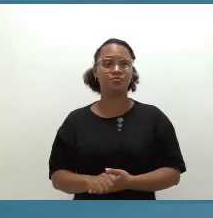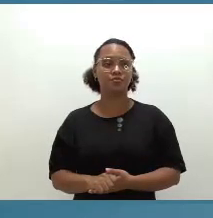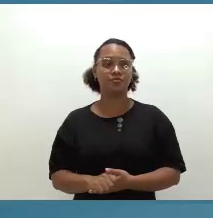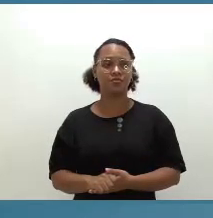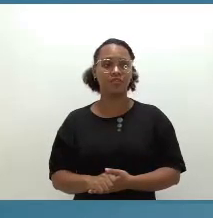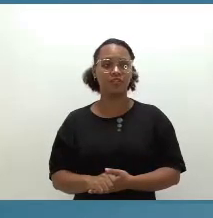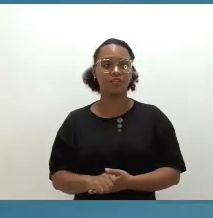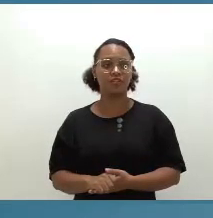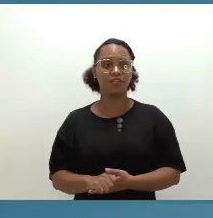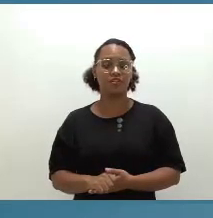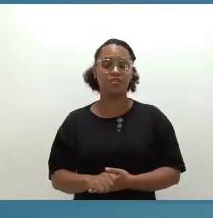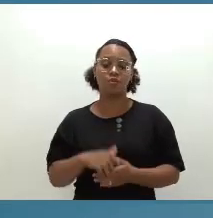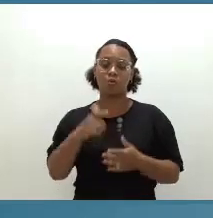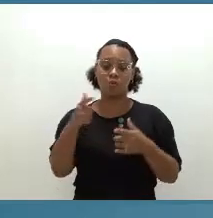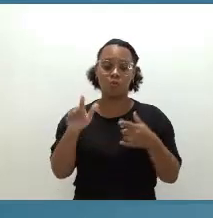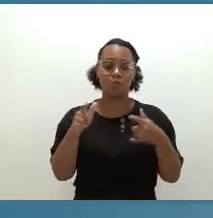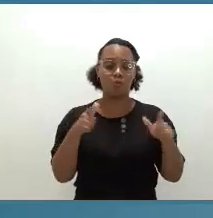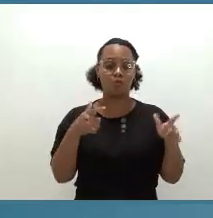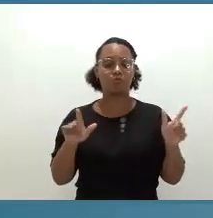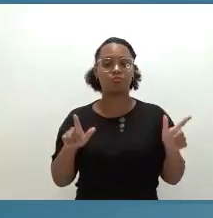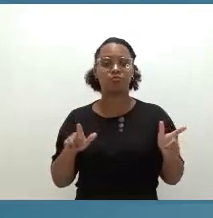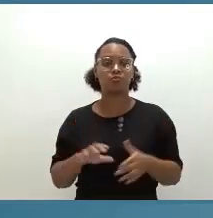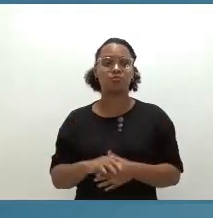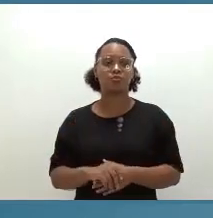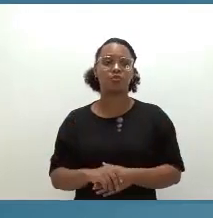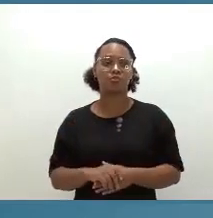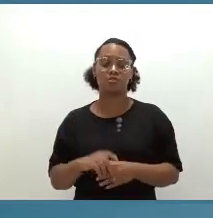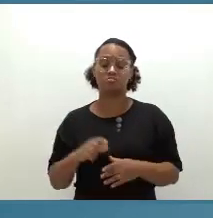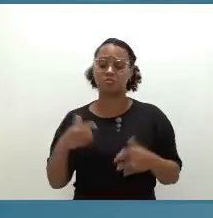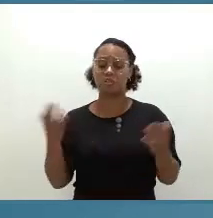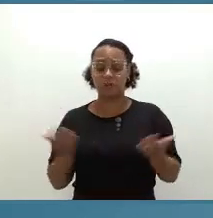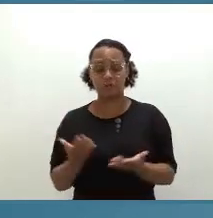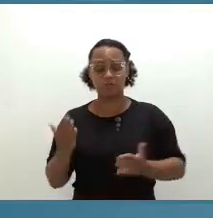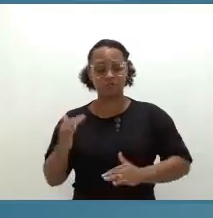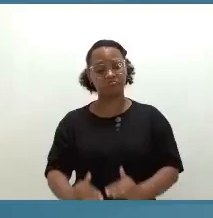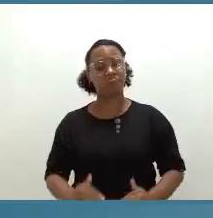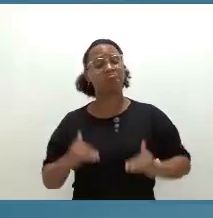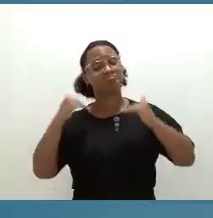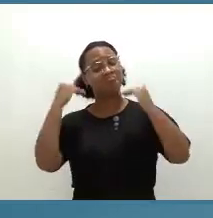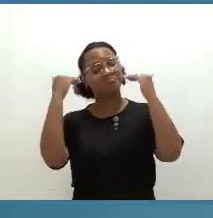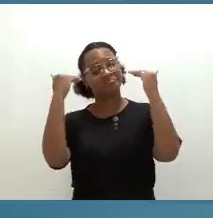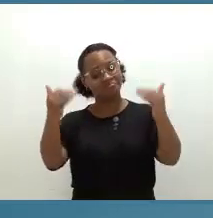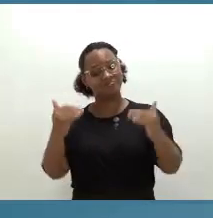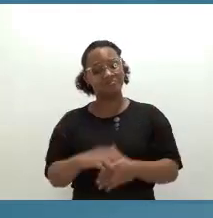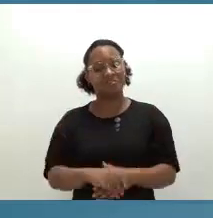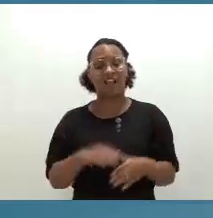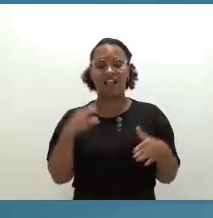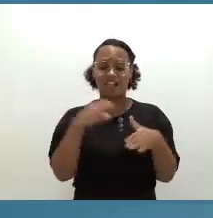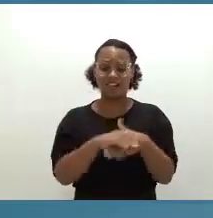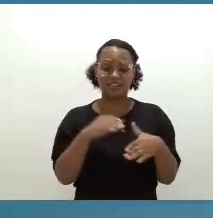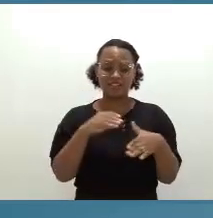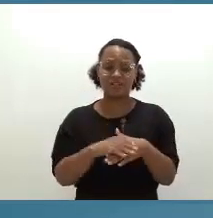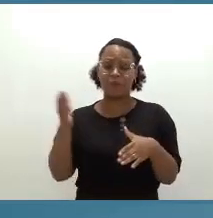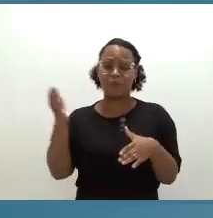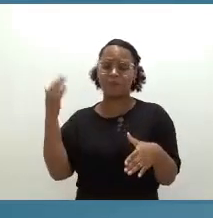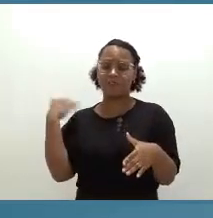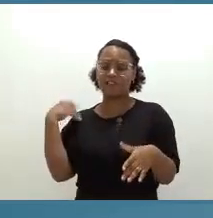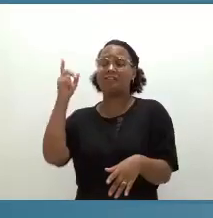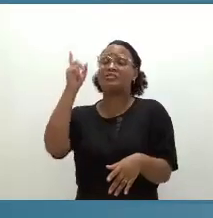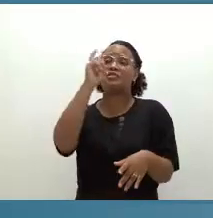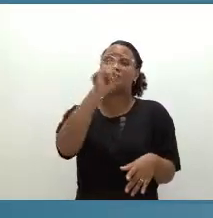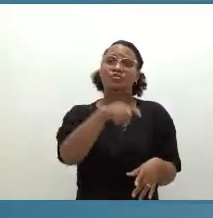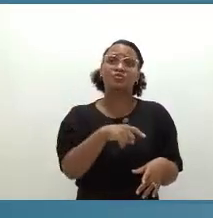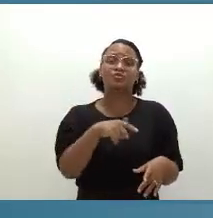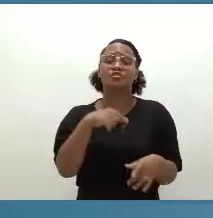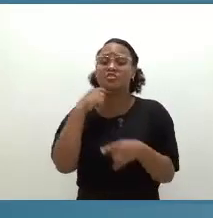se tiver outros candidatos. E nós esperamos dessa vez. Nas eleições passadas é uma dificuldade, ninguém queria.